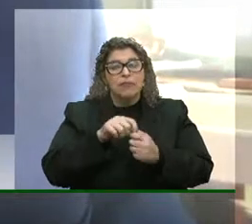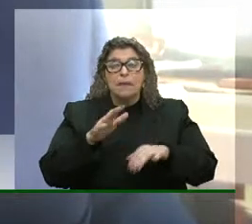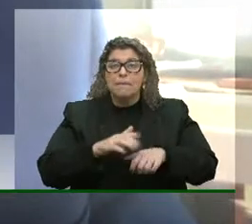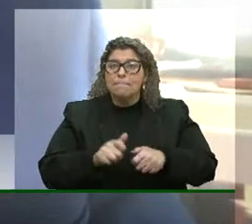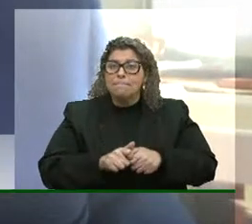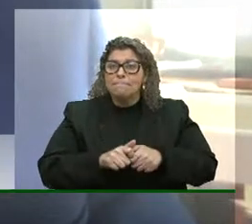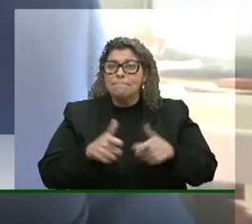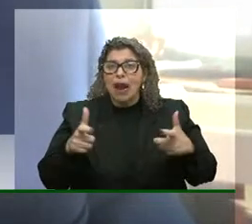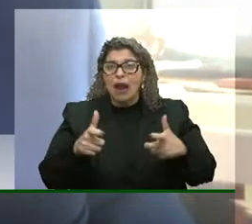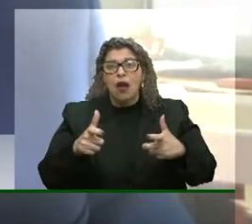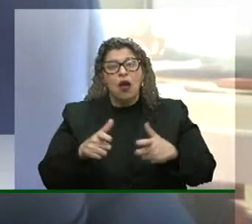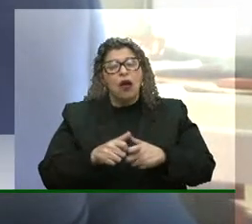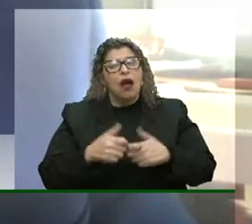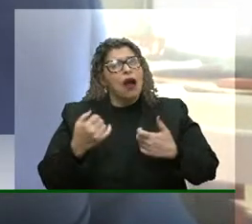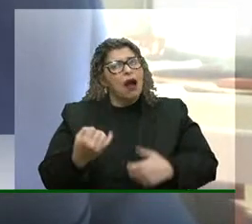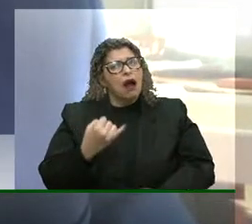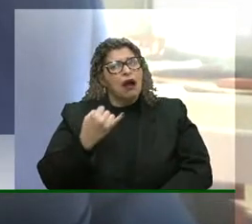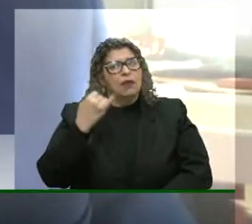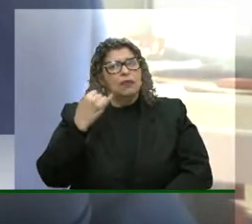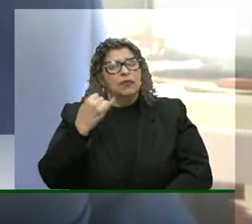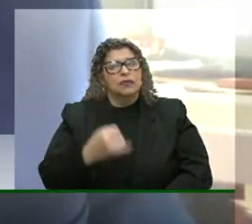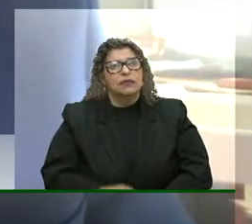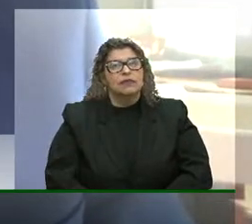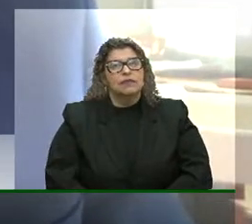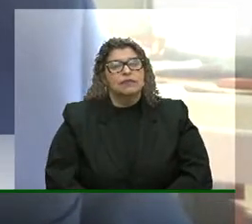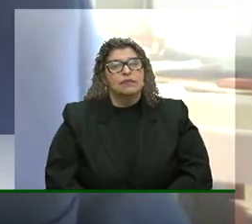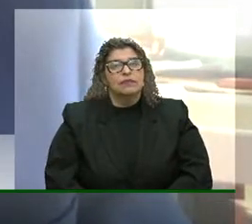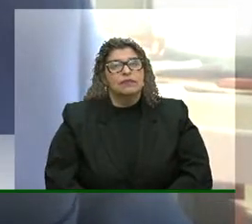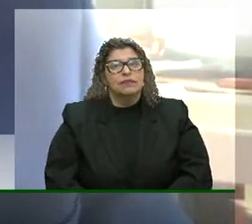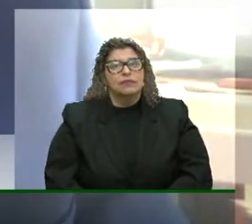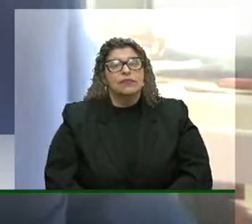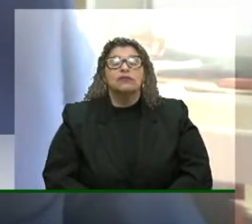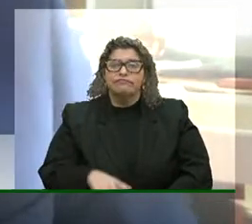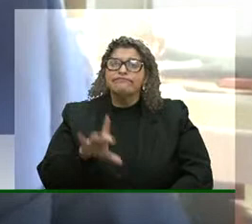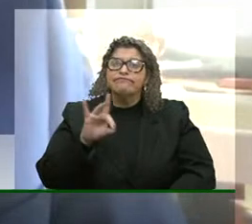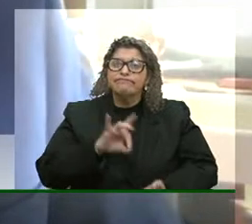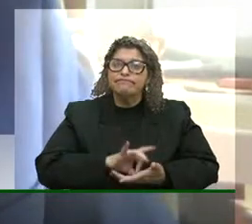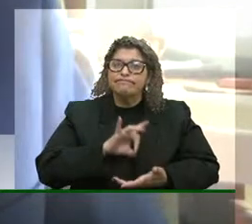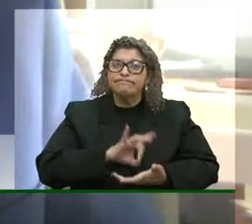maior, é muito importante. Nós temos realmente...